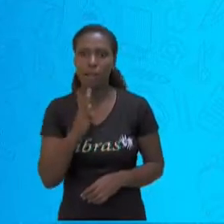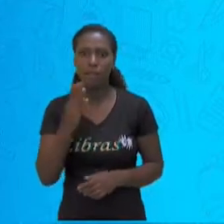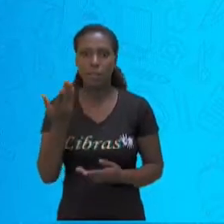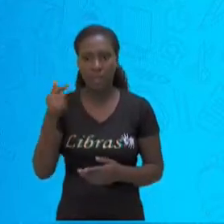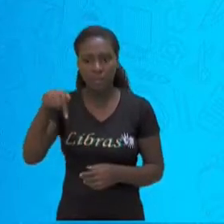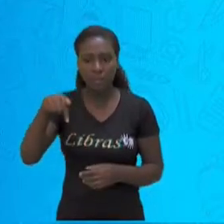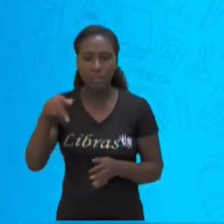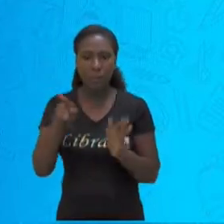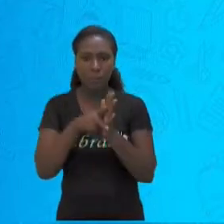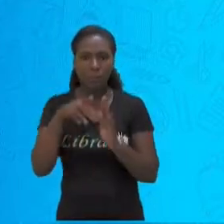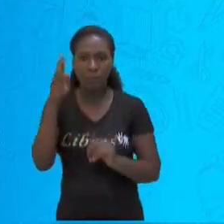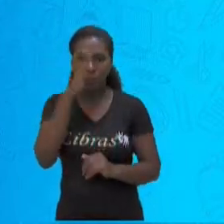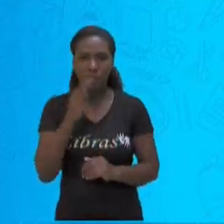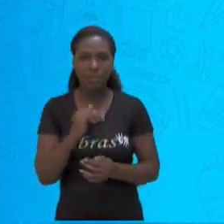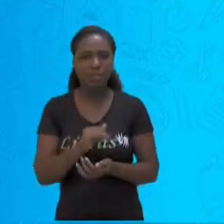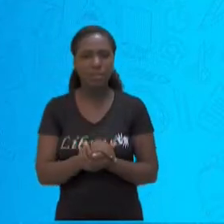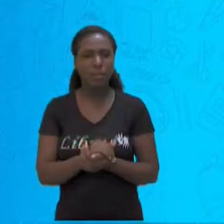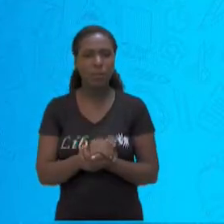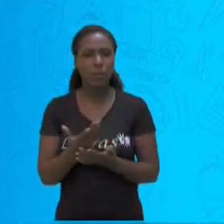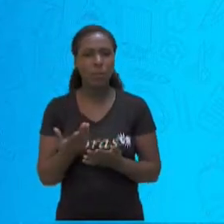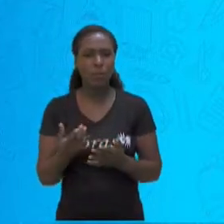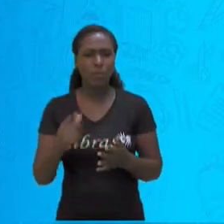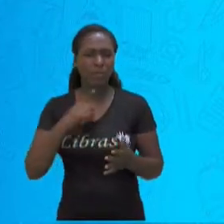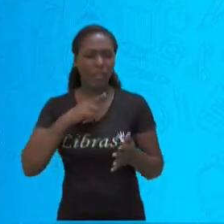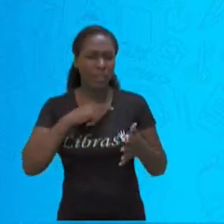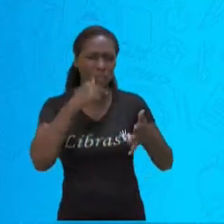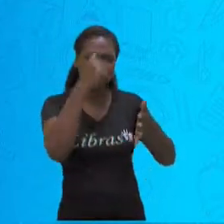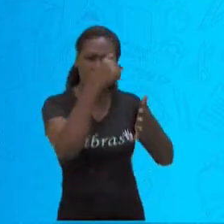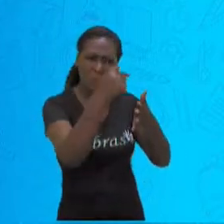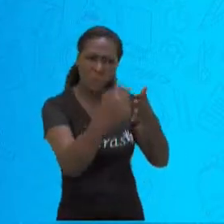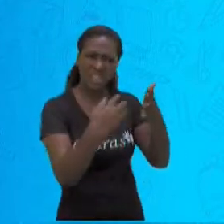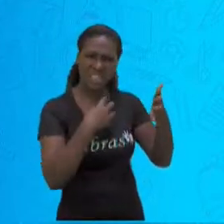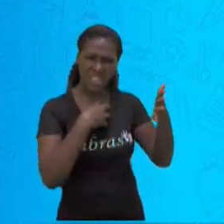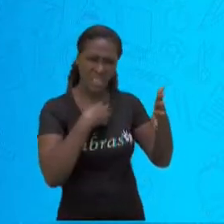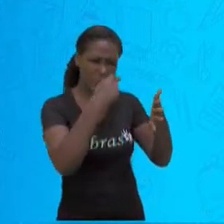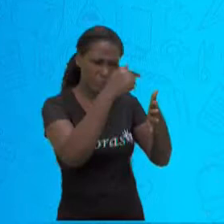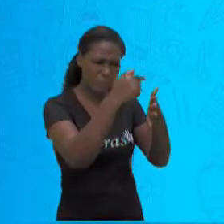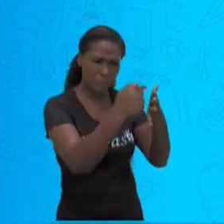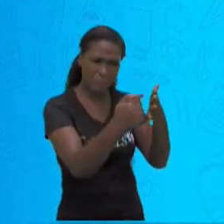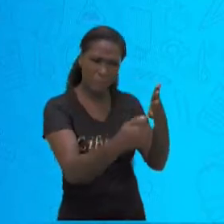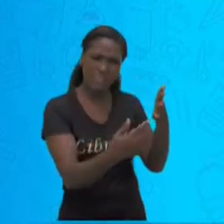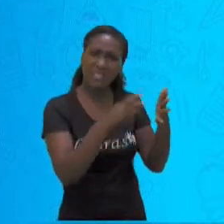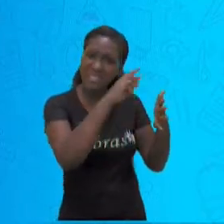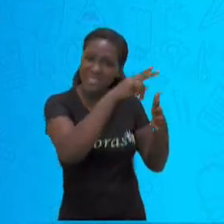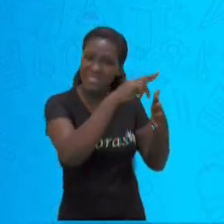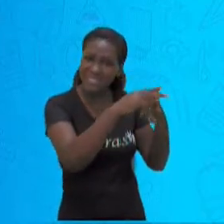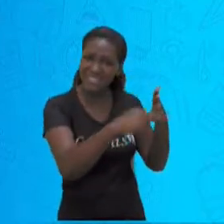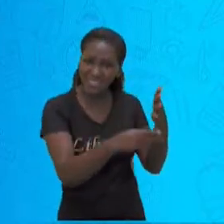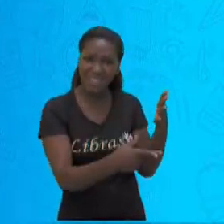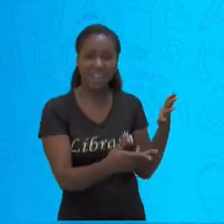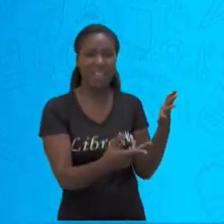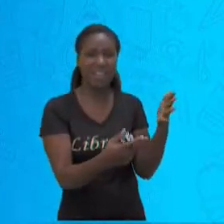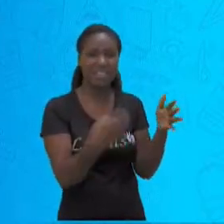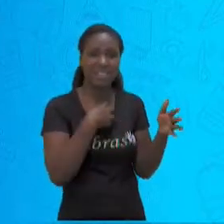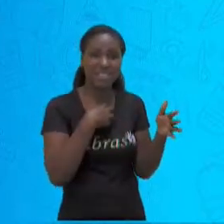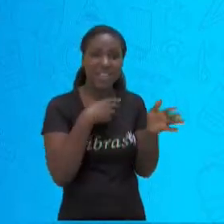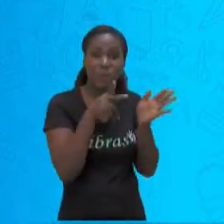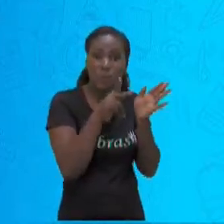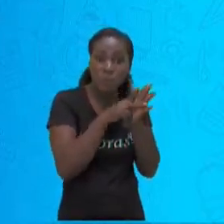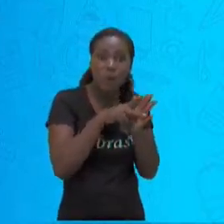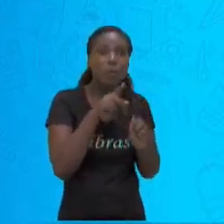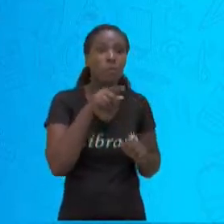modelos, inclusive modelos norte-americanos. O que, que é isso? Nós